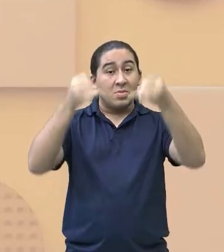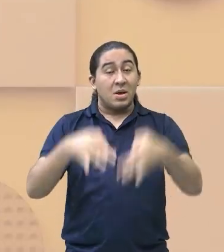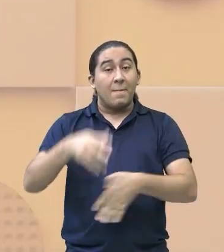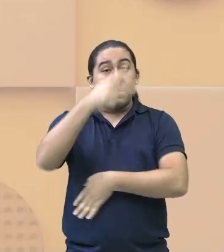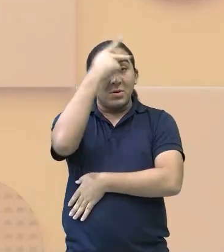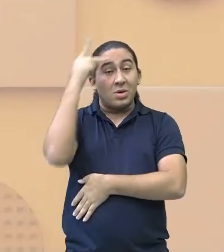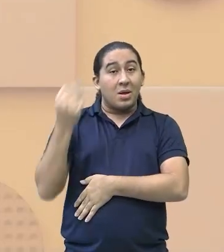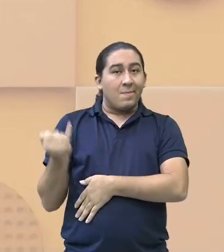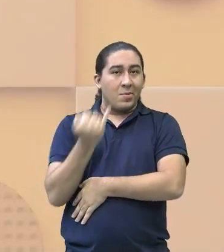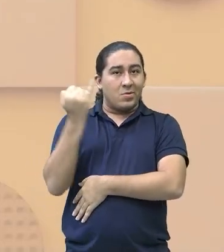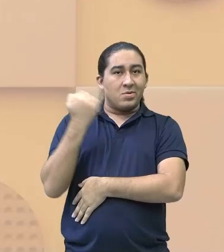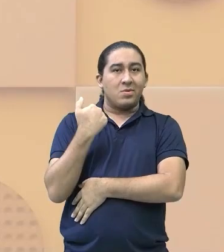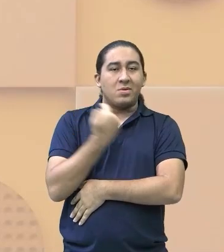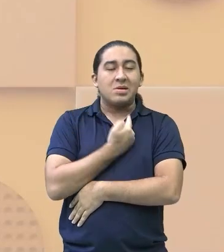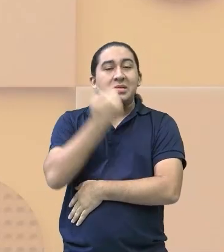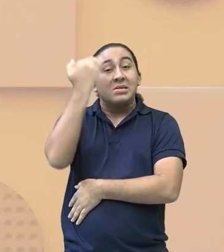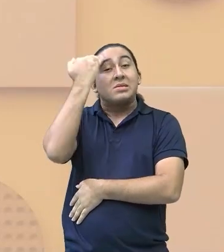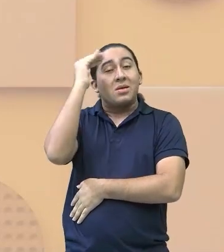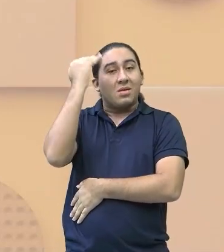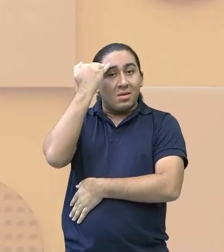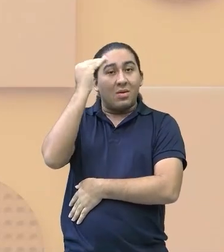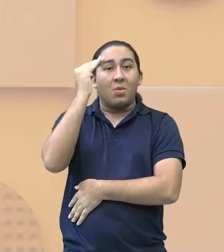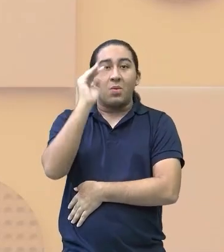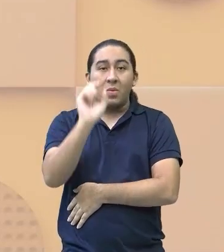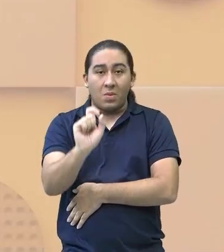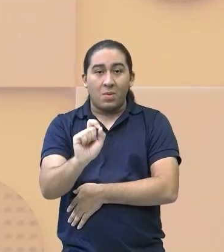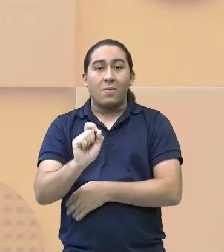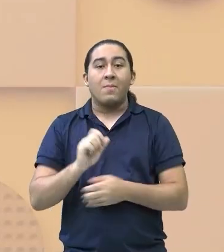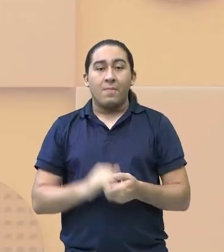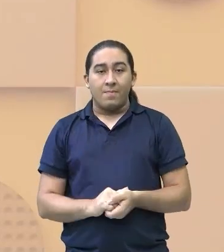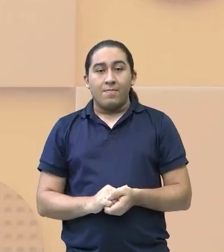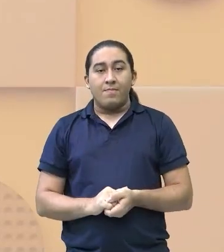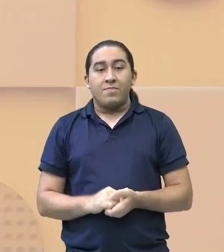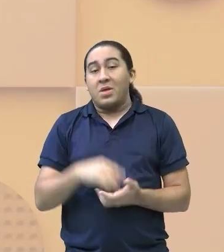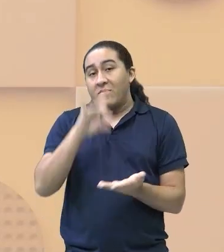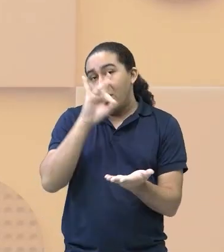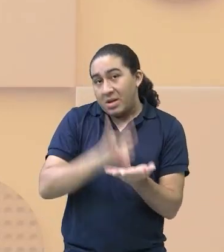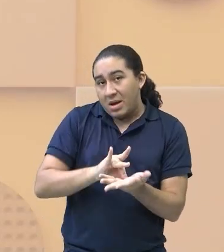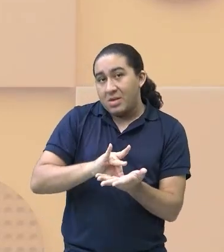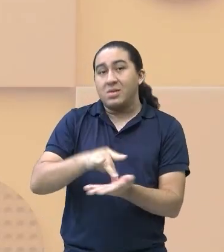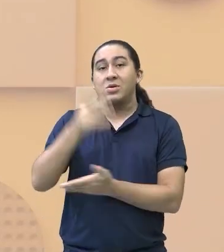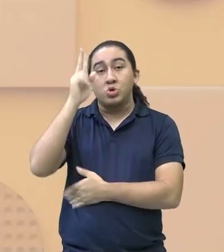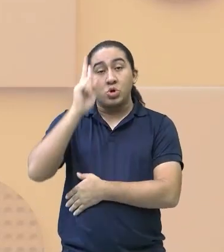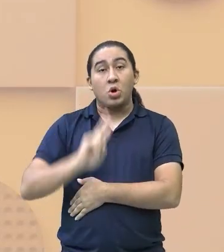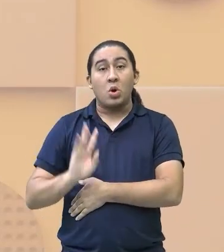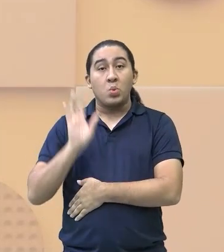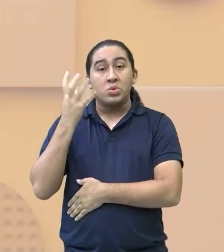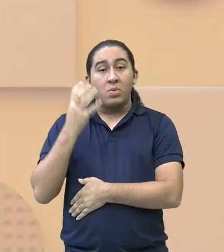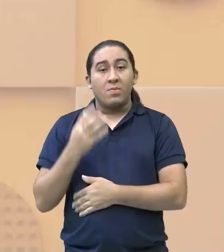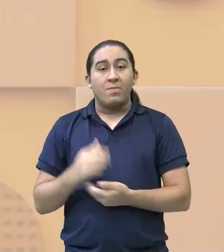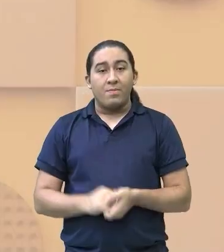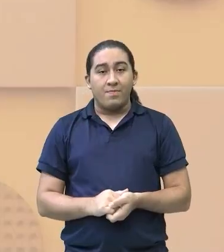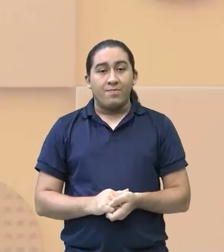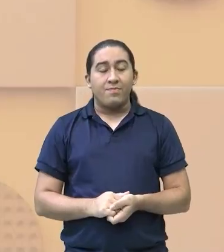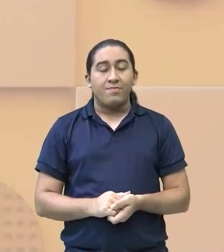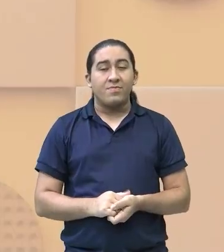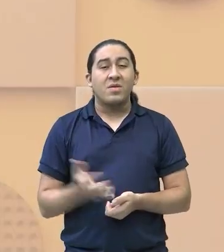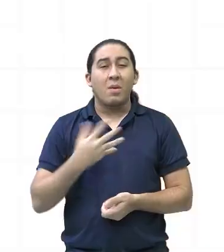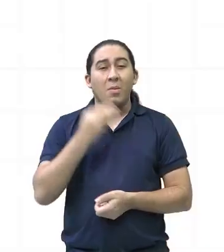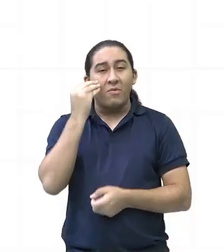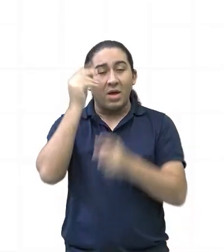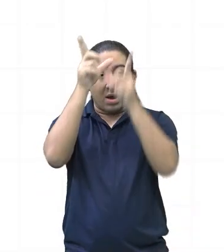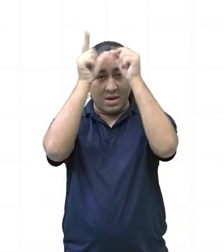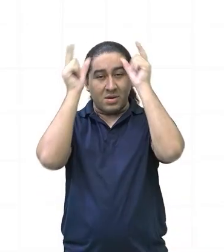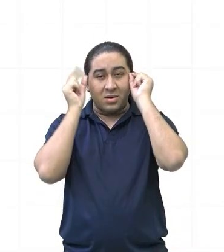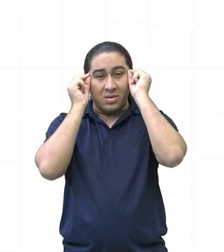importantes para a gente compreender, então, aí, não é mesmo, os fatos históricos. Então, vamos, então, lá para a Grécia. Acompanha